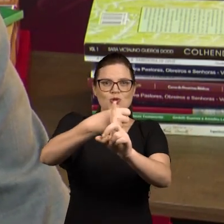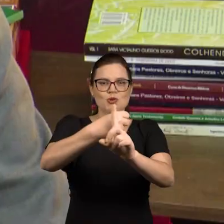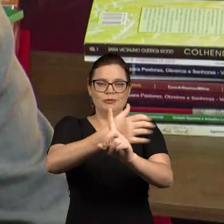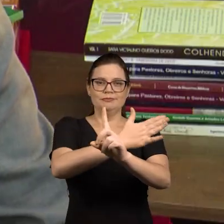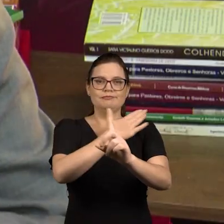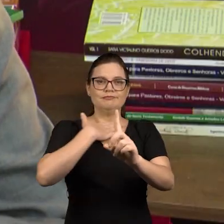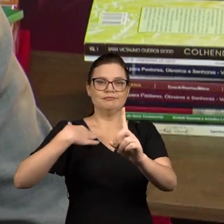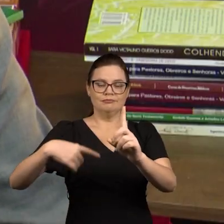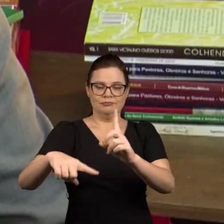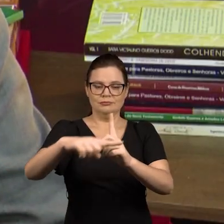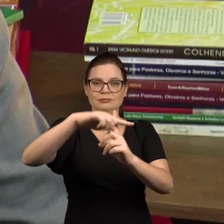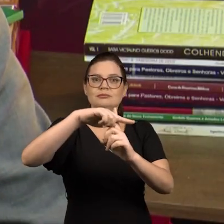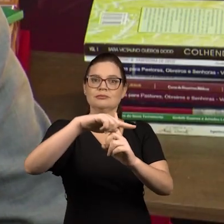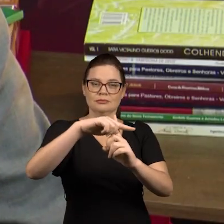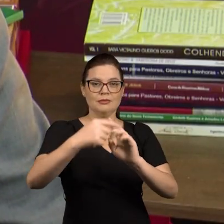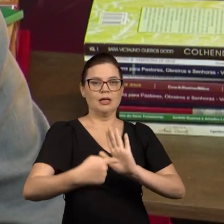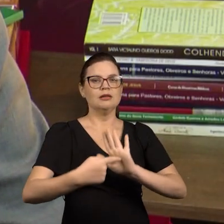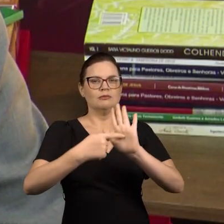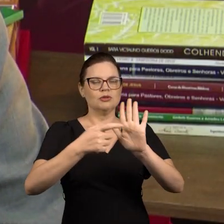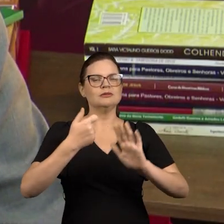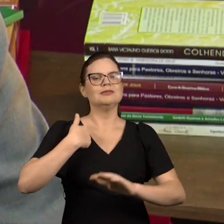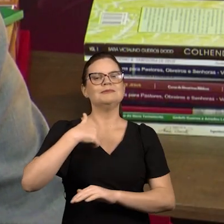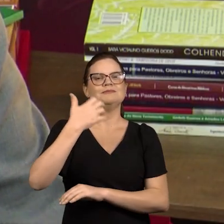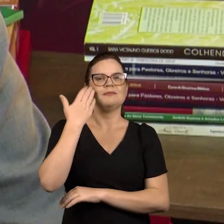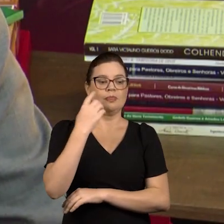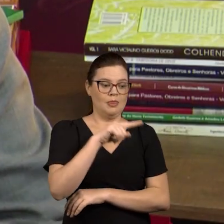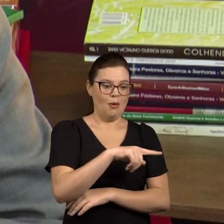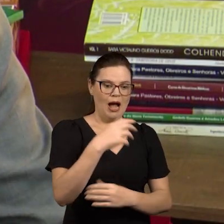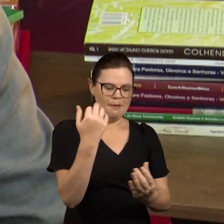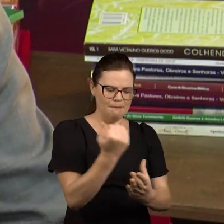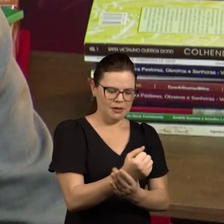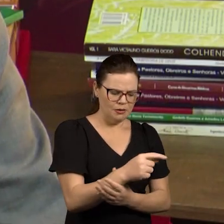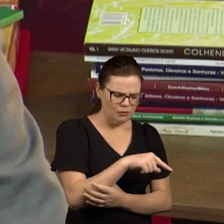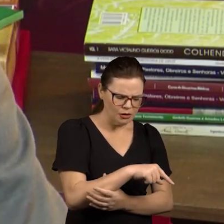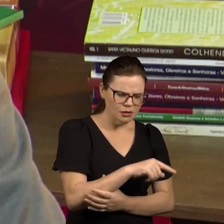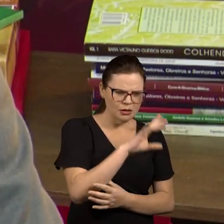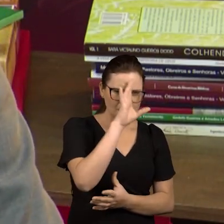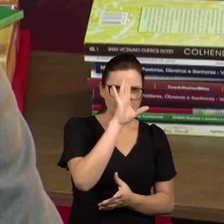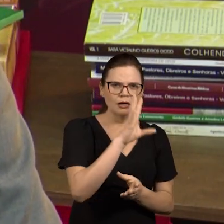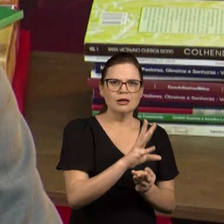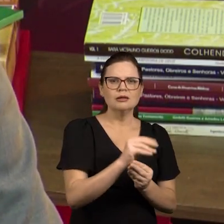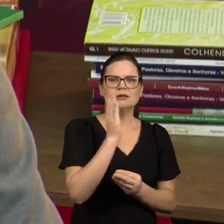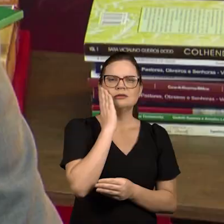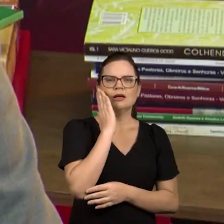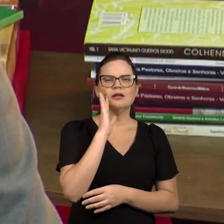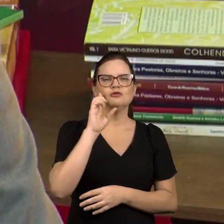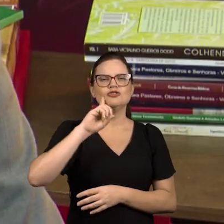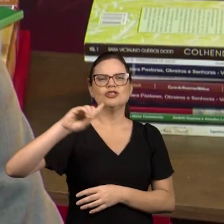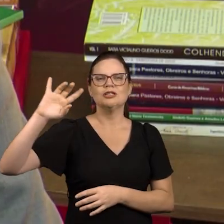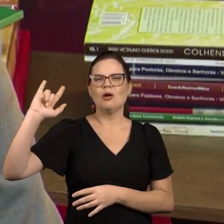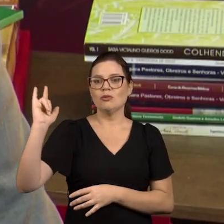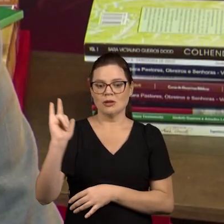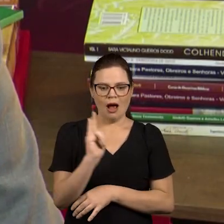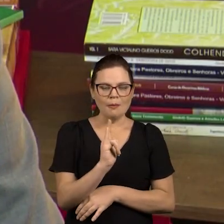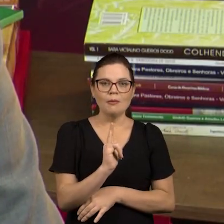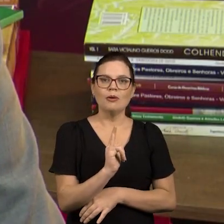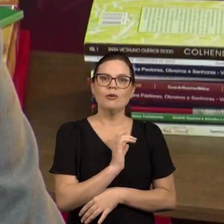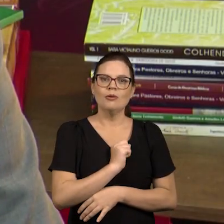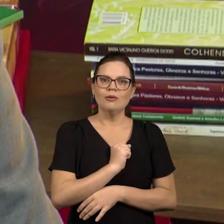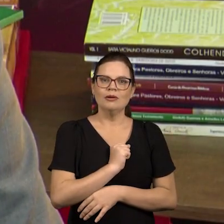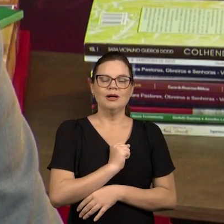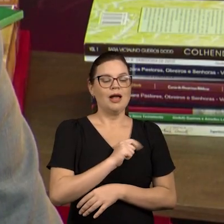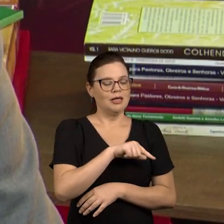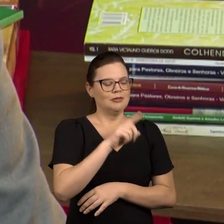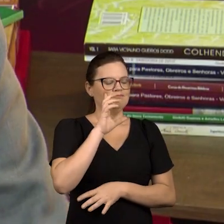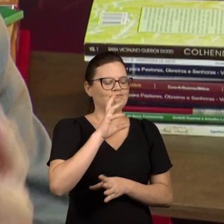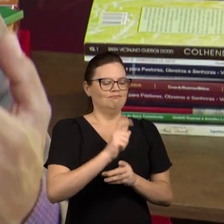olha, eu tive um entendimento do tão grande amor de Deus pelas nossas vidas. Sim. Como ele foi capaz de